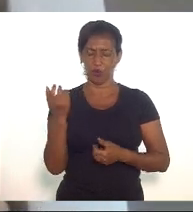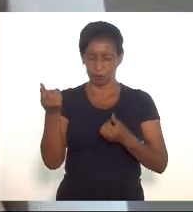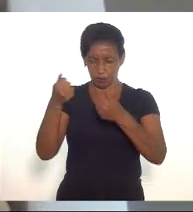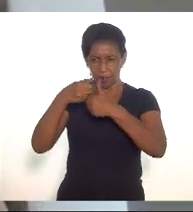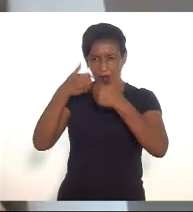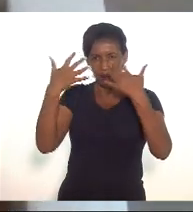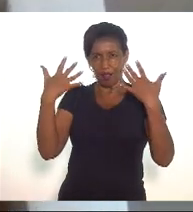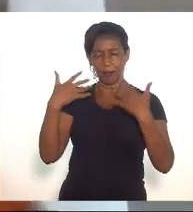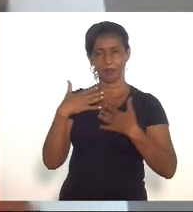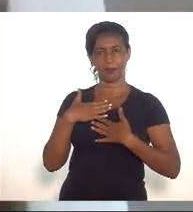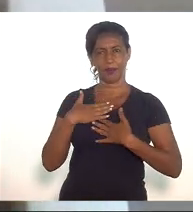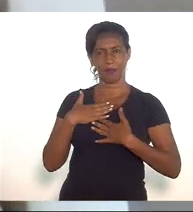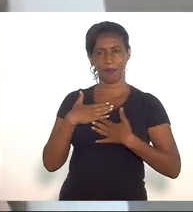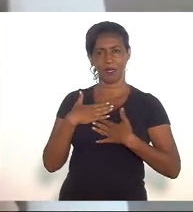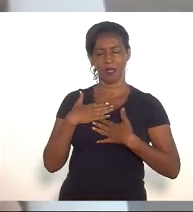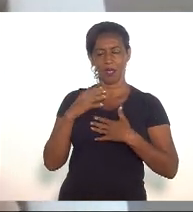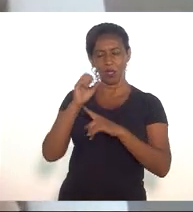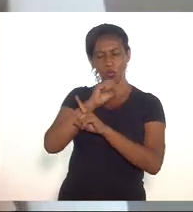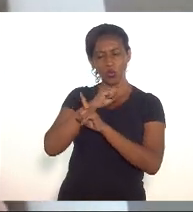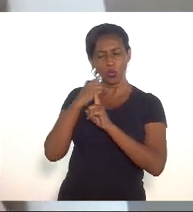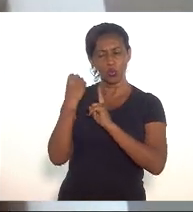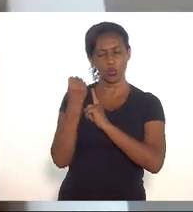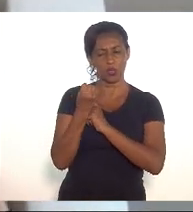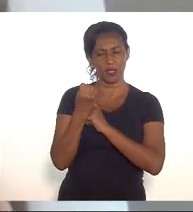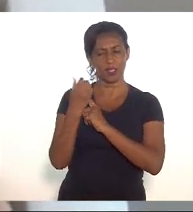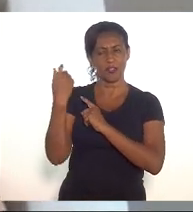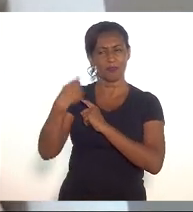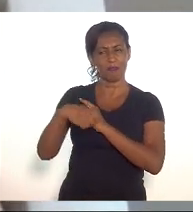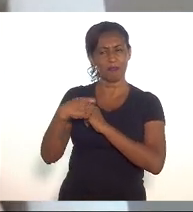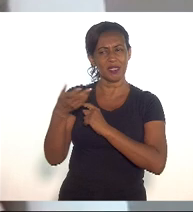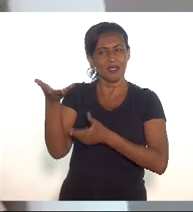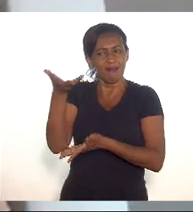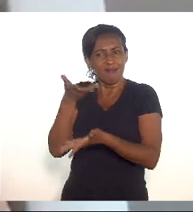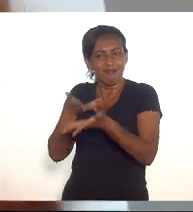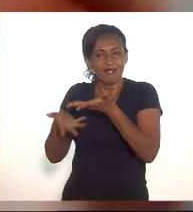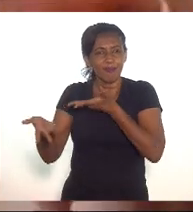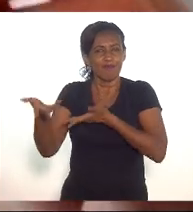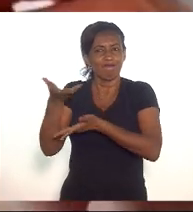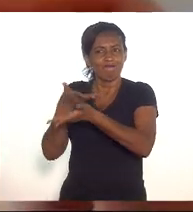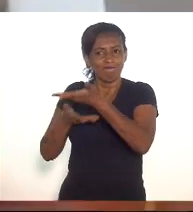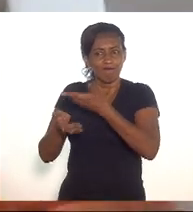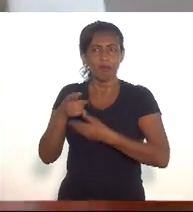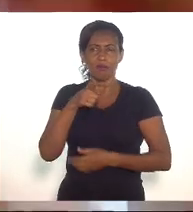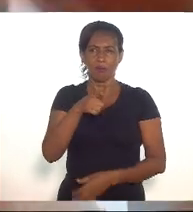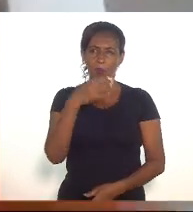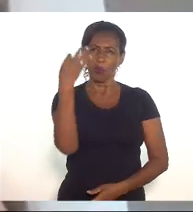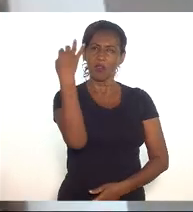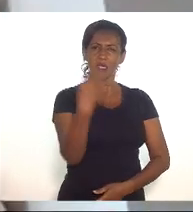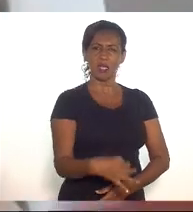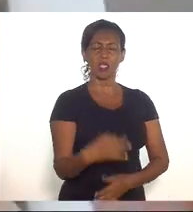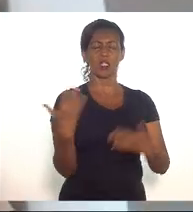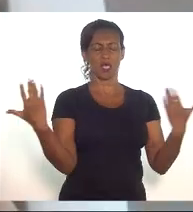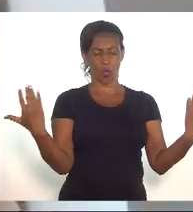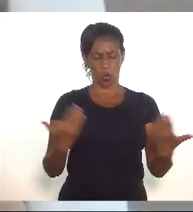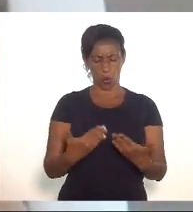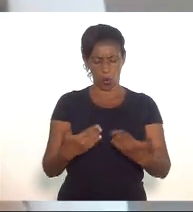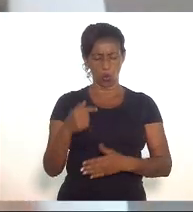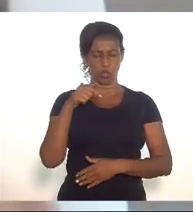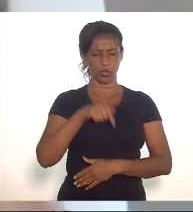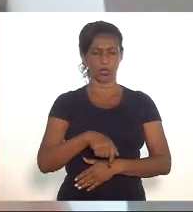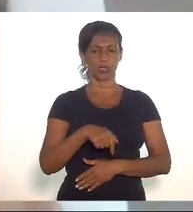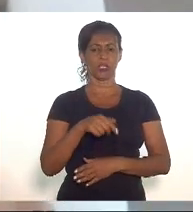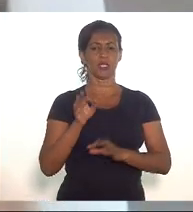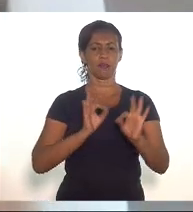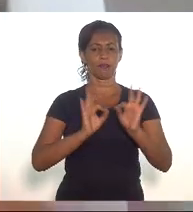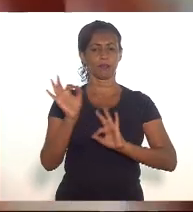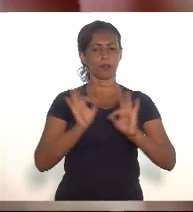sobre a participação da sociedade nisso. Só pode ter certeza, deputado, que hoje, nestes projetos, nesses programas de curto